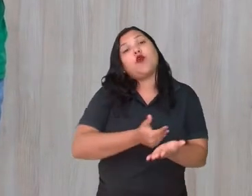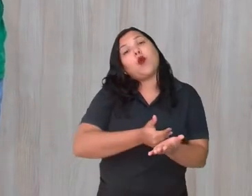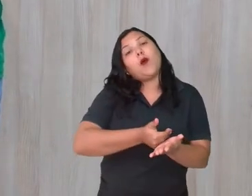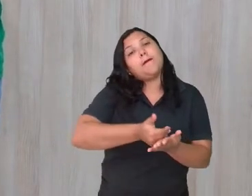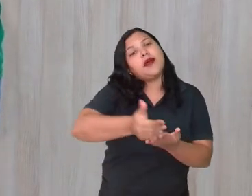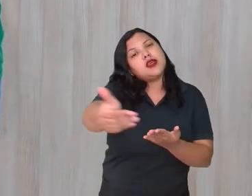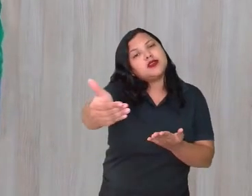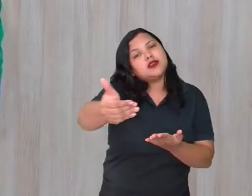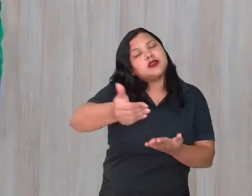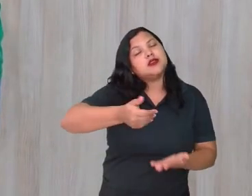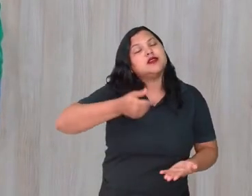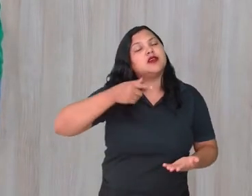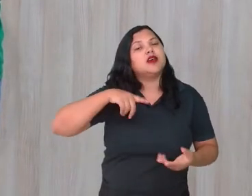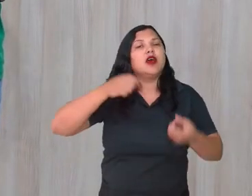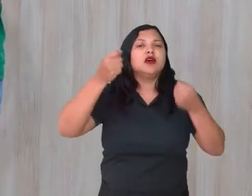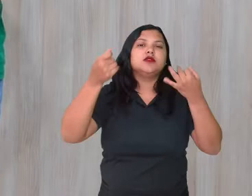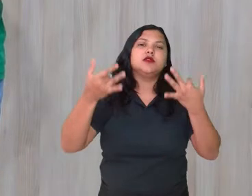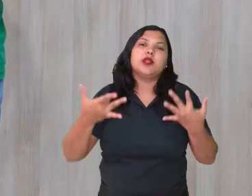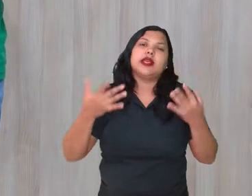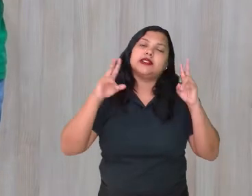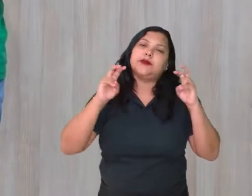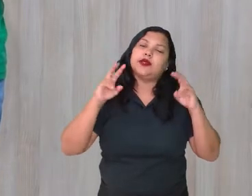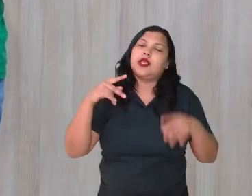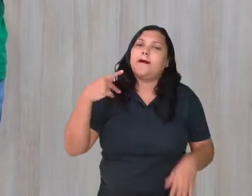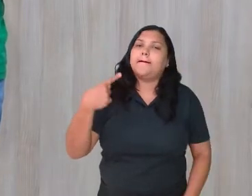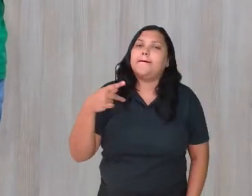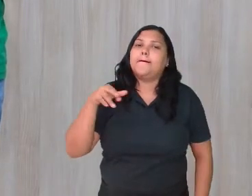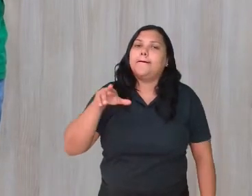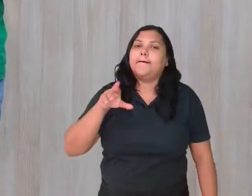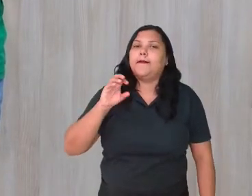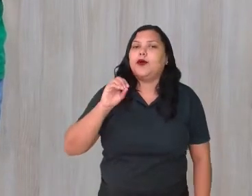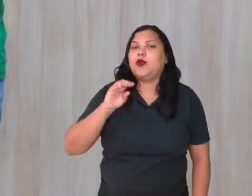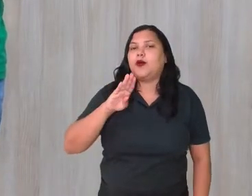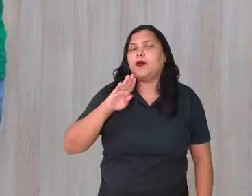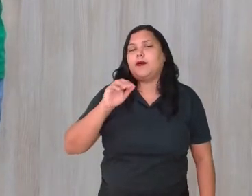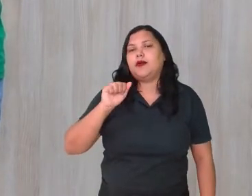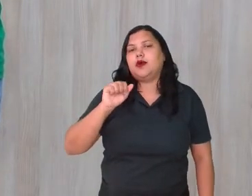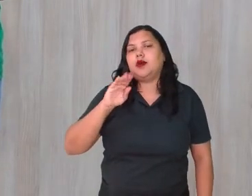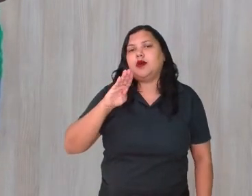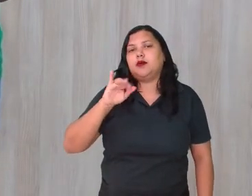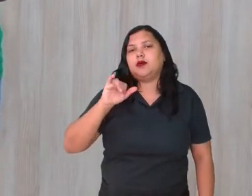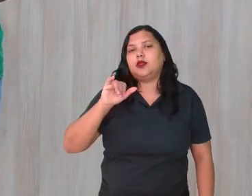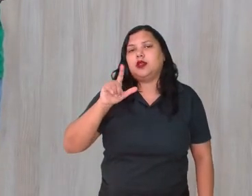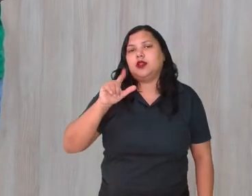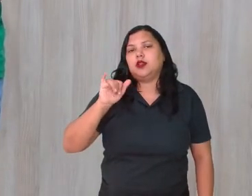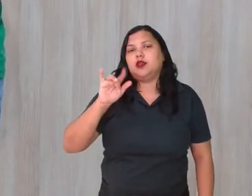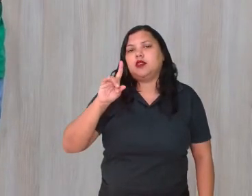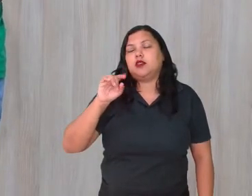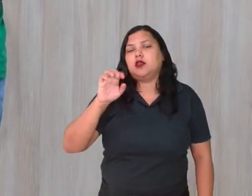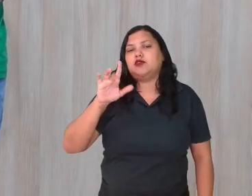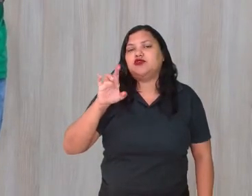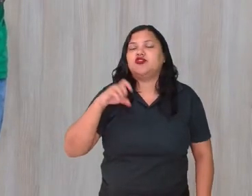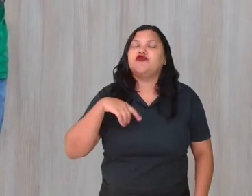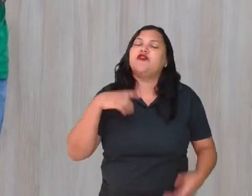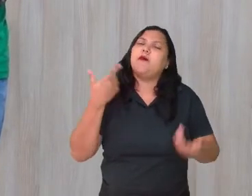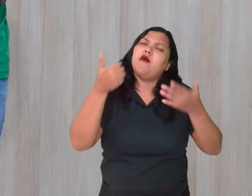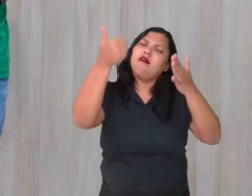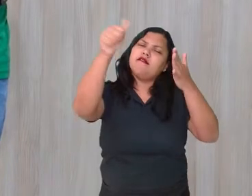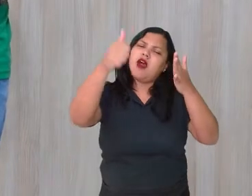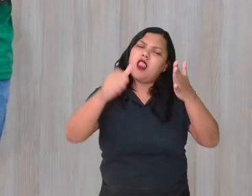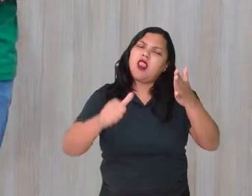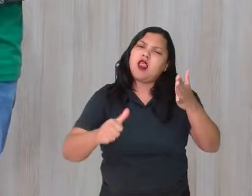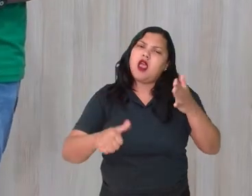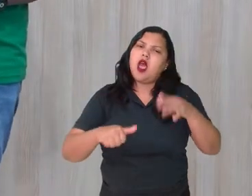começar a trazer a questão da probabilidade, a gente vai começar a medir a chance de uma coisa acontecer, tá